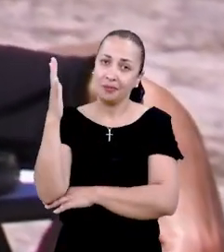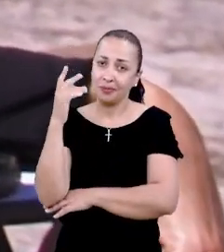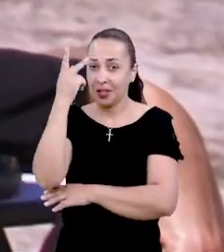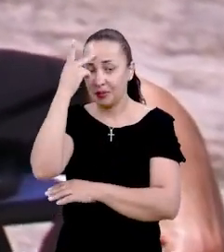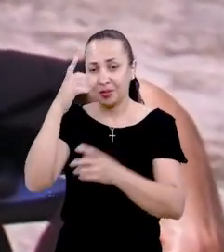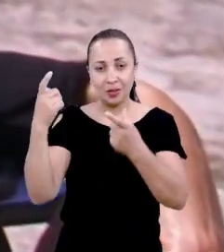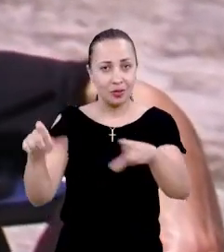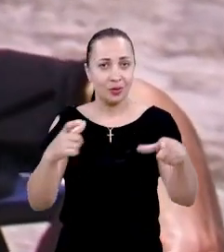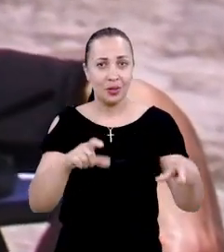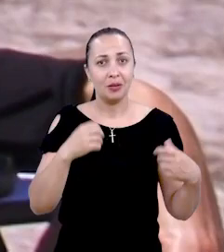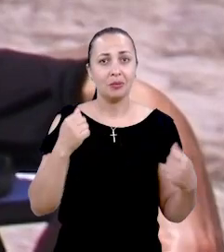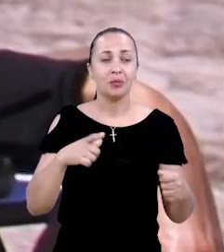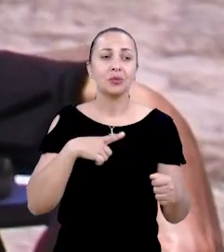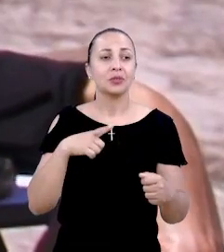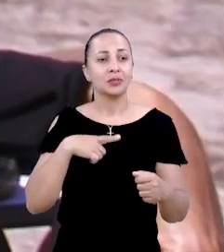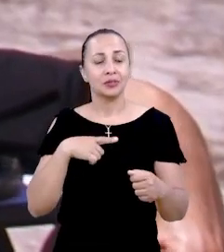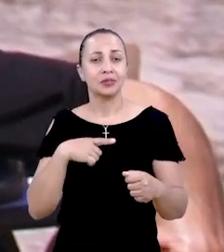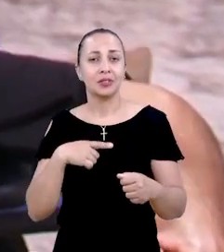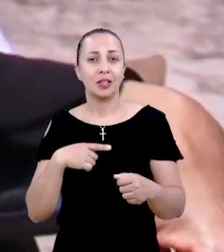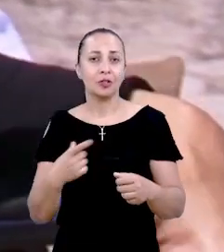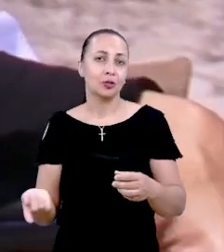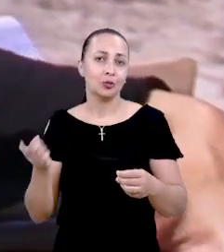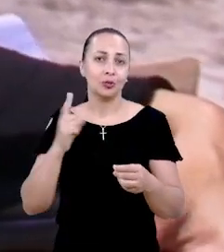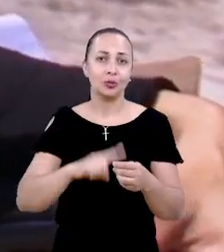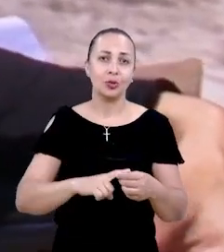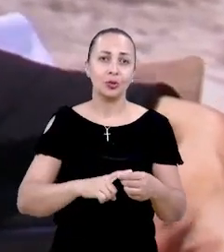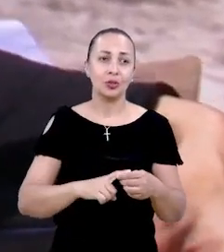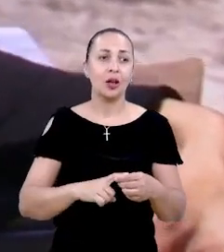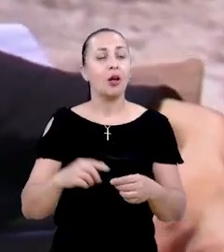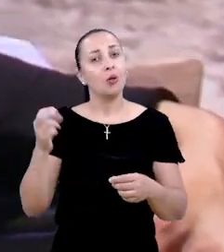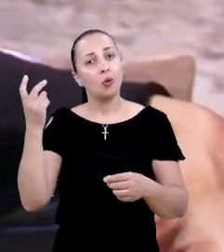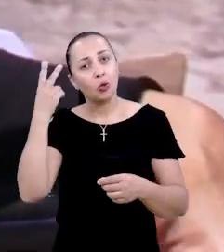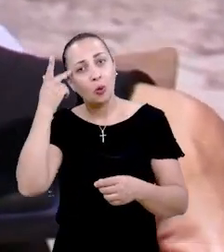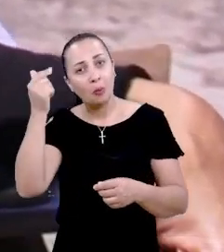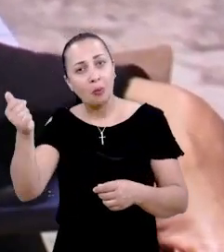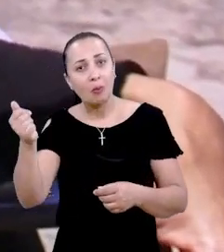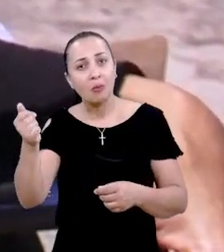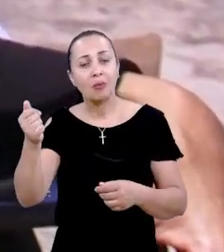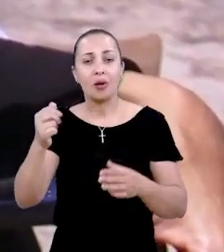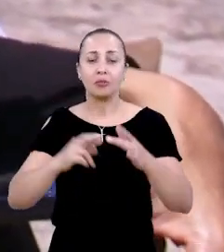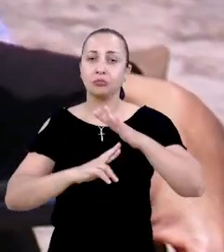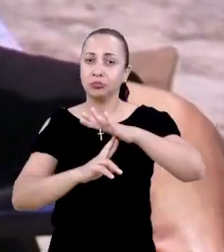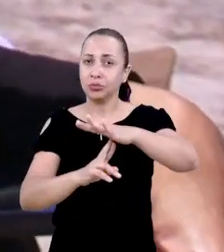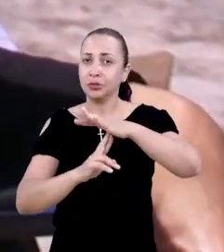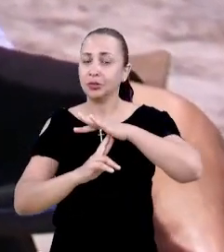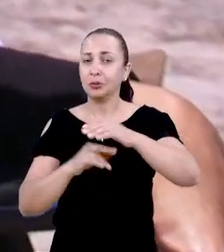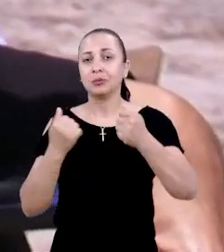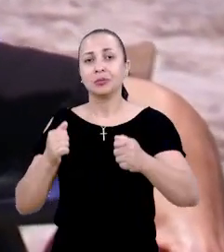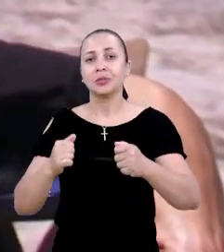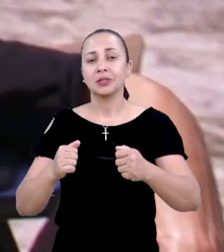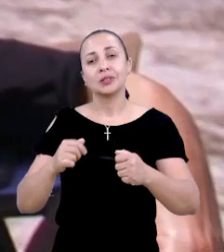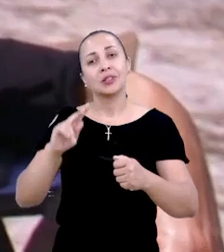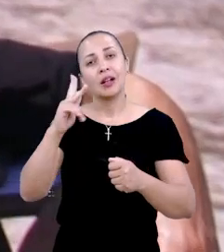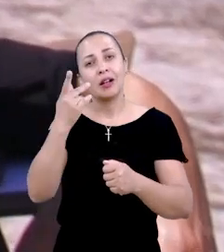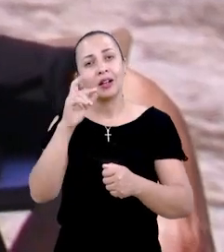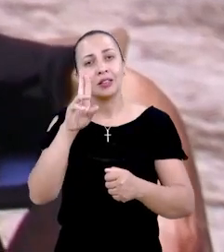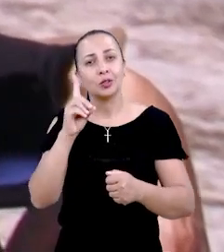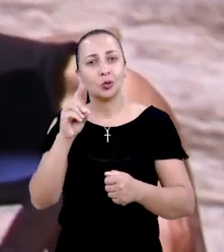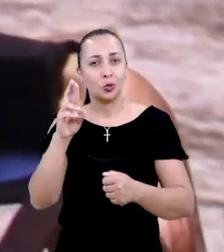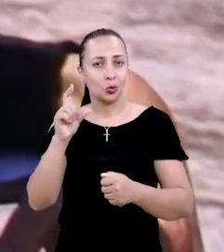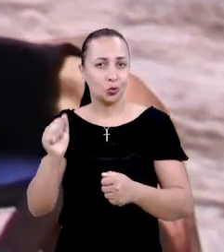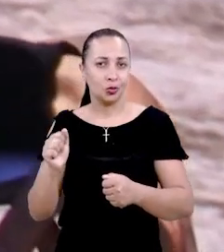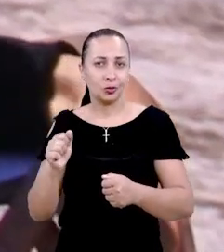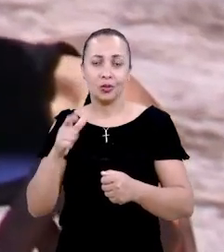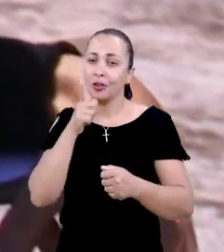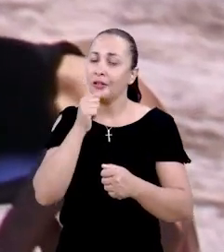que esse lugar ele possa ter de volta uma restauração do ambiente, tem que recuperar uma hidrologia, tem que fazer a água entrar